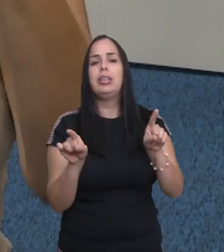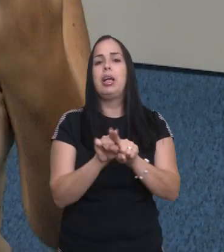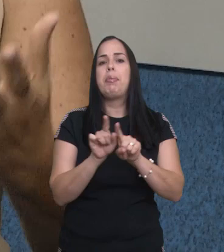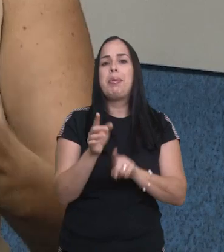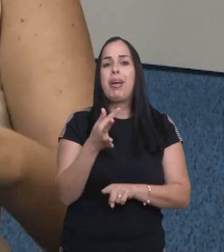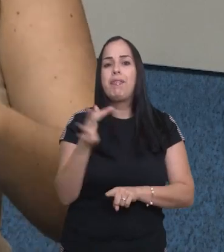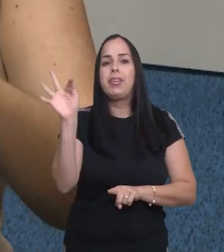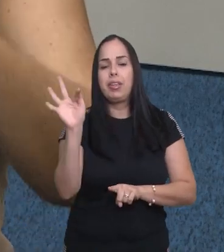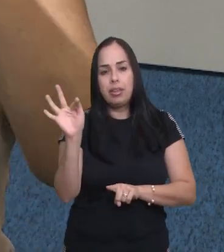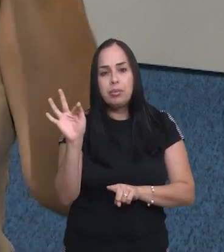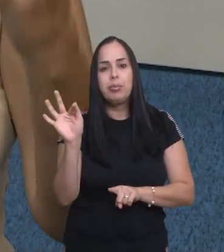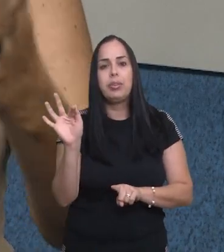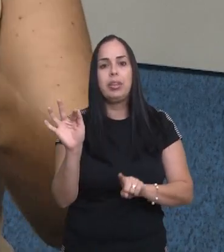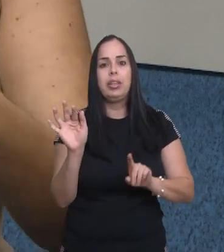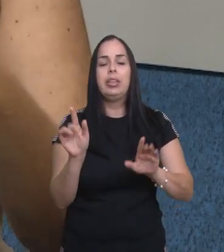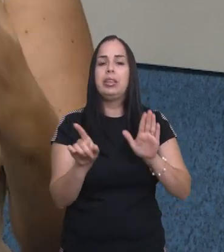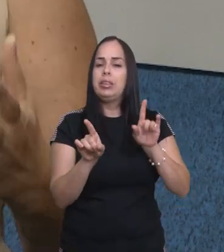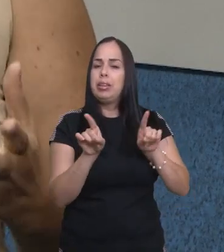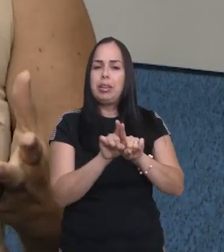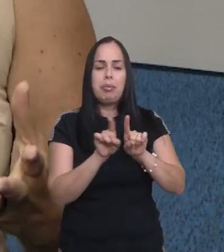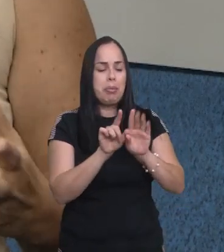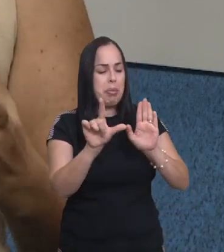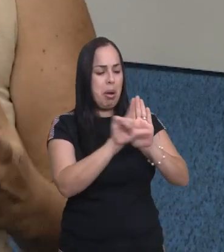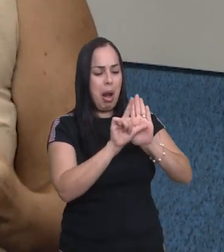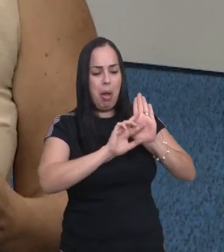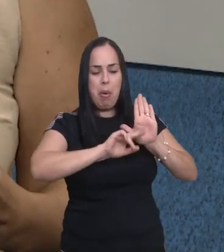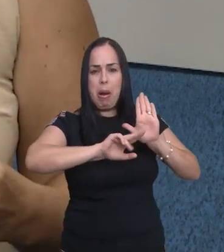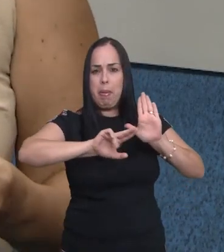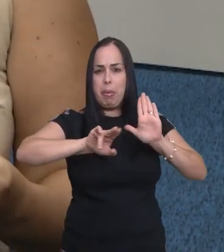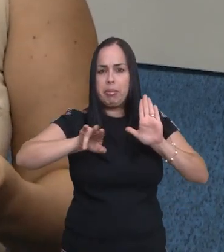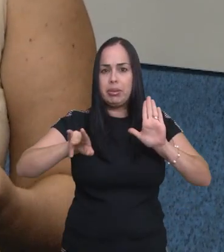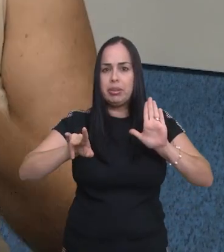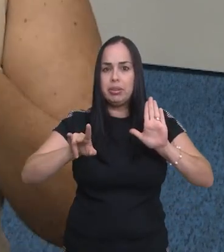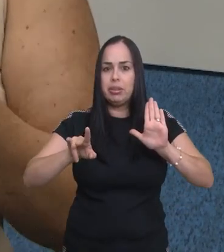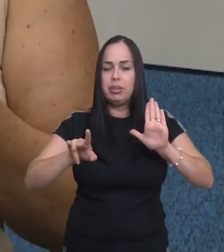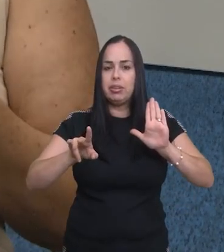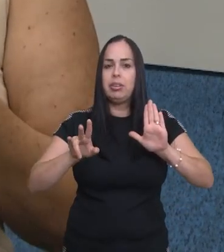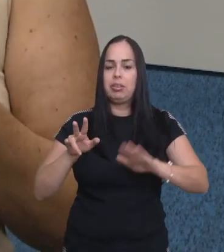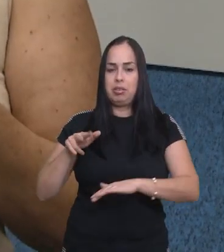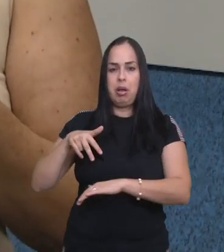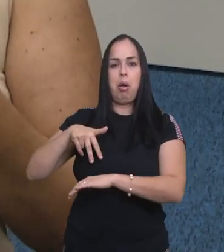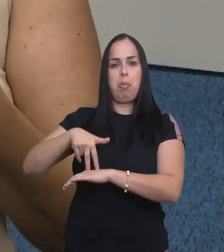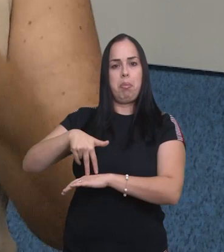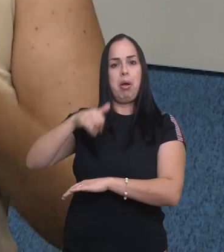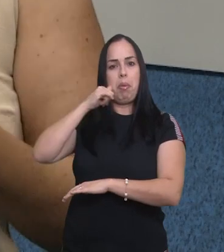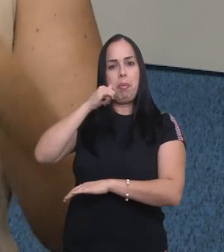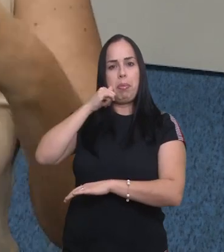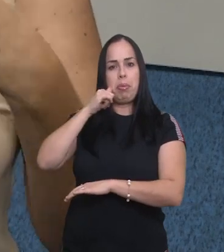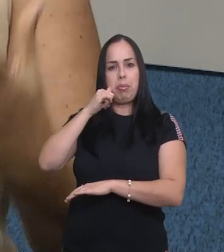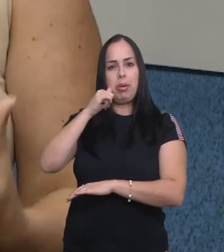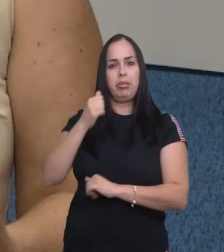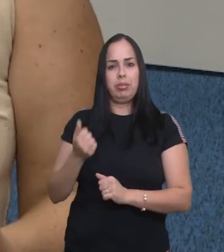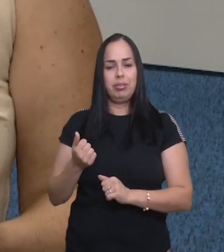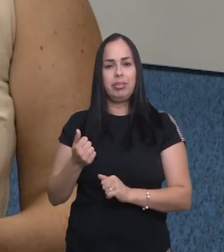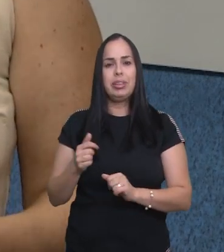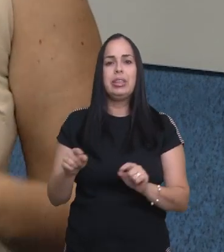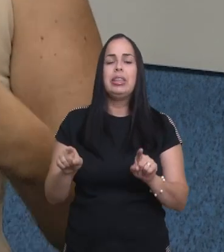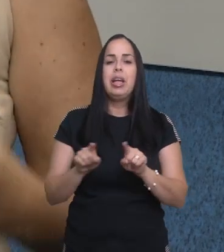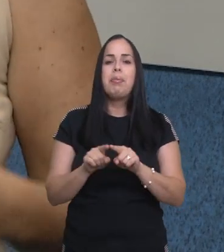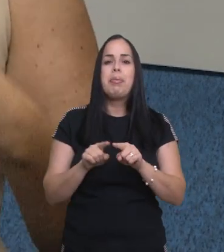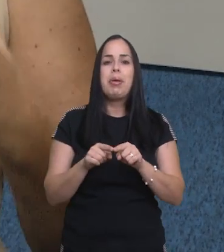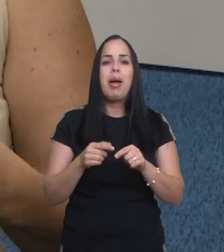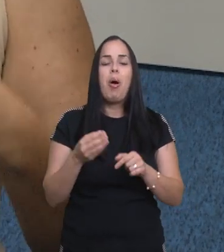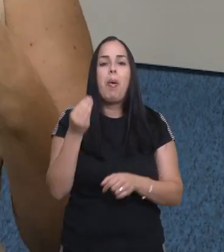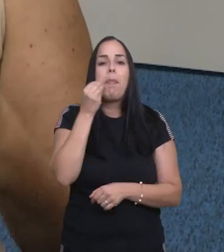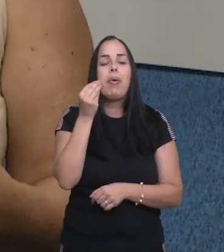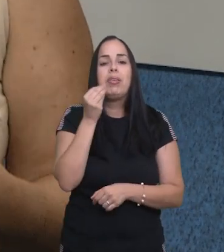a federação e com toda a legislação em relação à eleição. Isso empodera a mulher, empodera a gente que está na política e